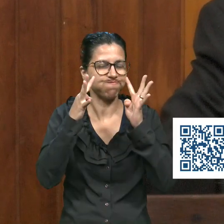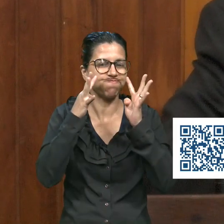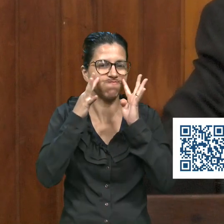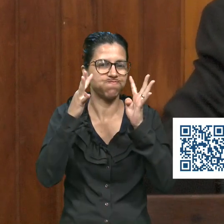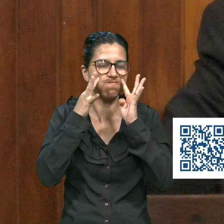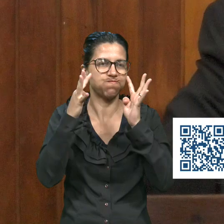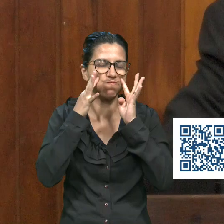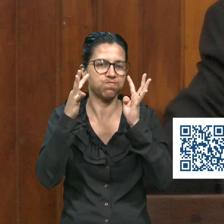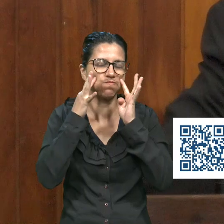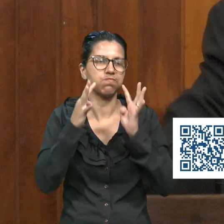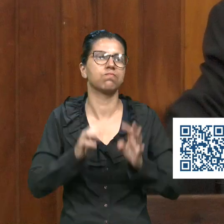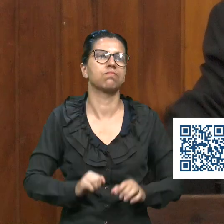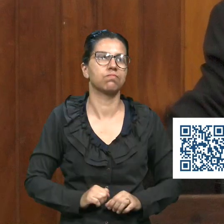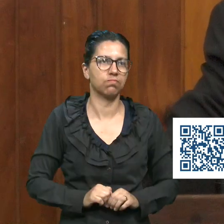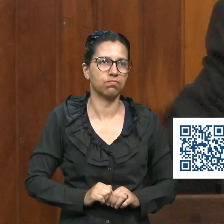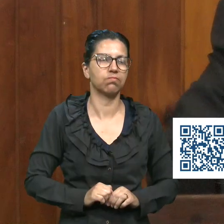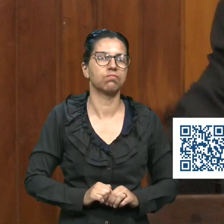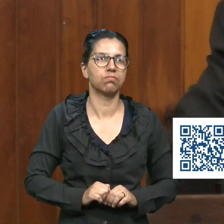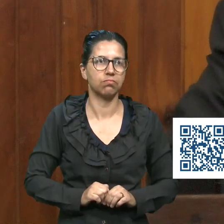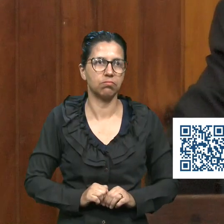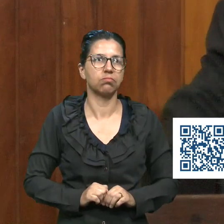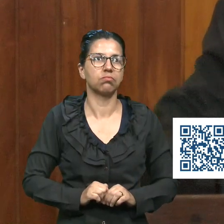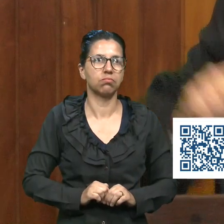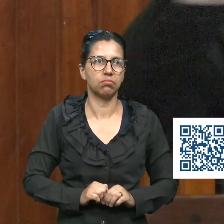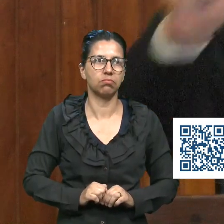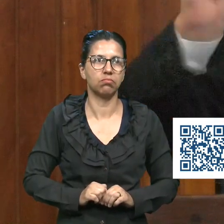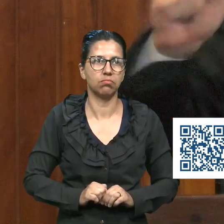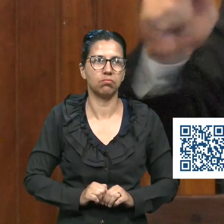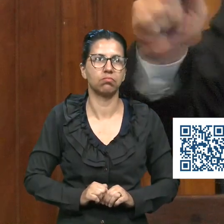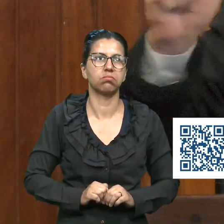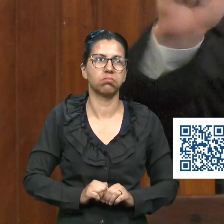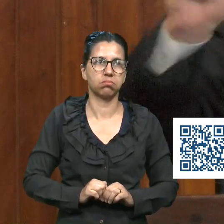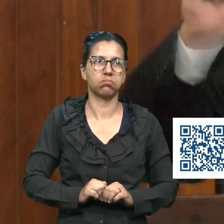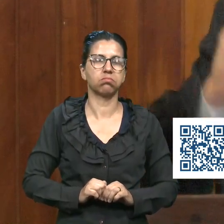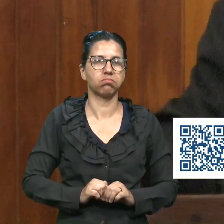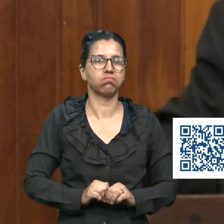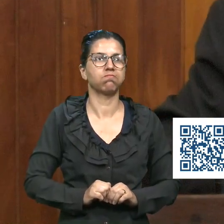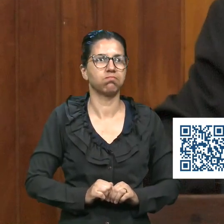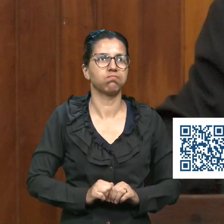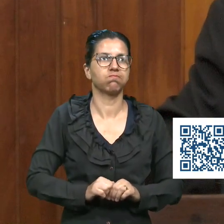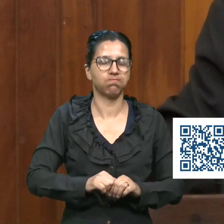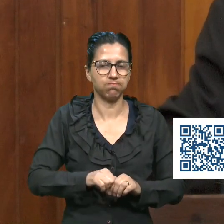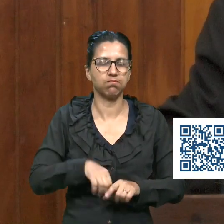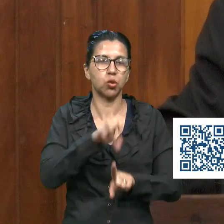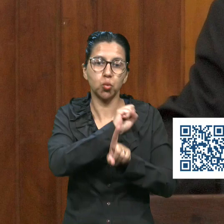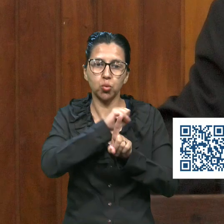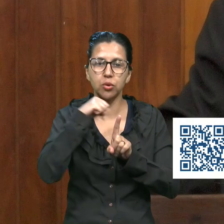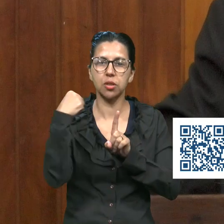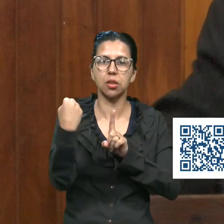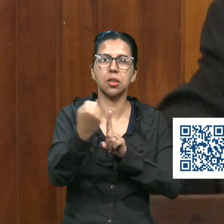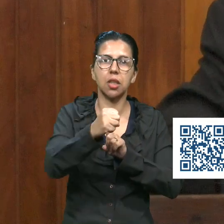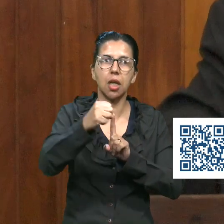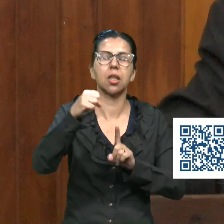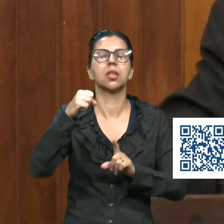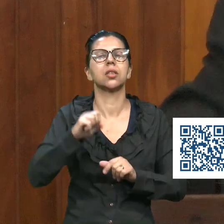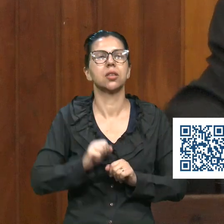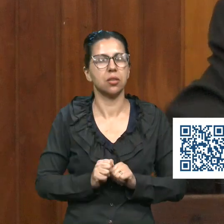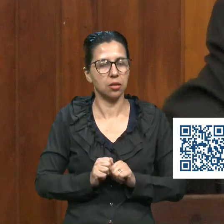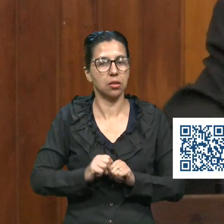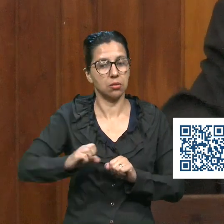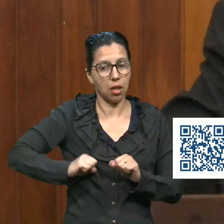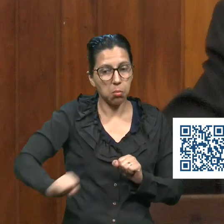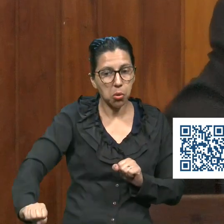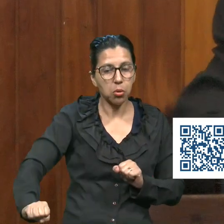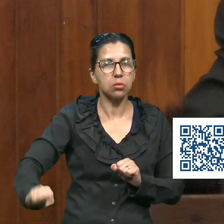diferenciado para essa situação. Isso é que é o cinismo da sociedade, porque a questão do aborto já